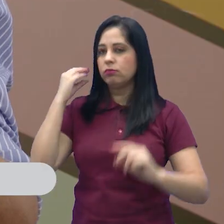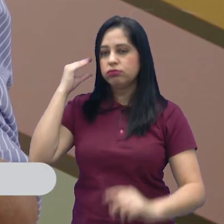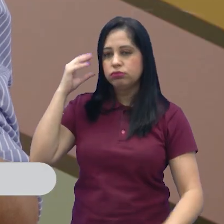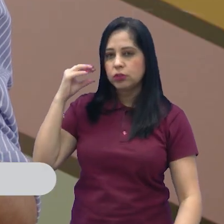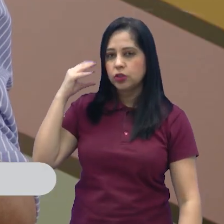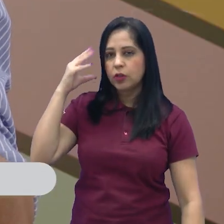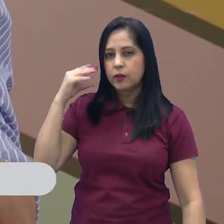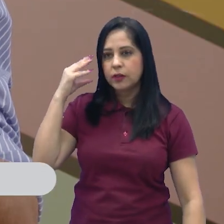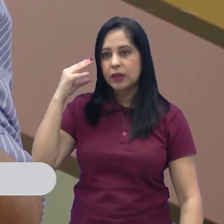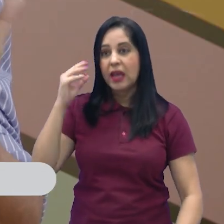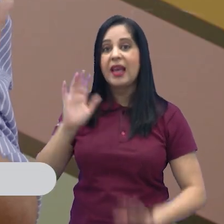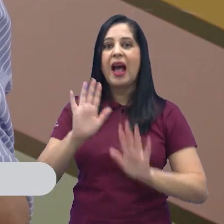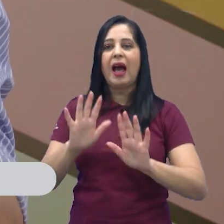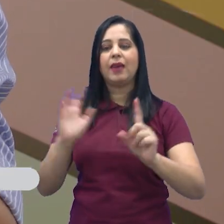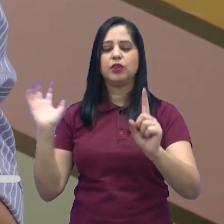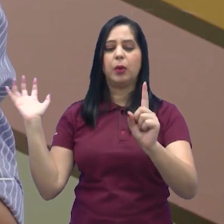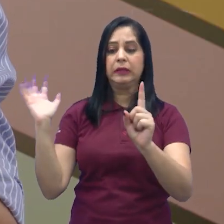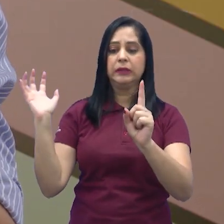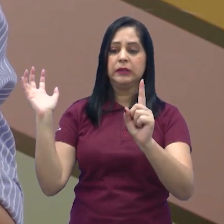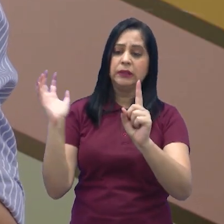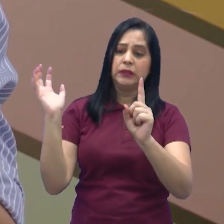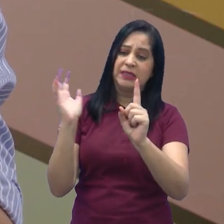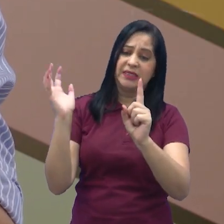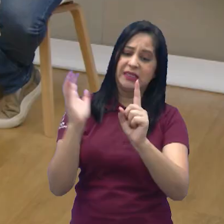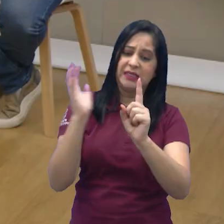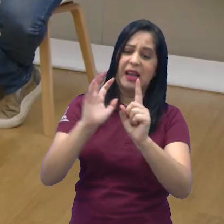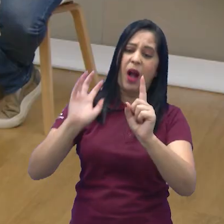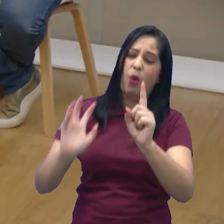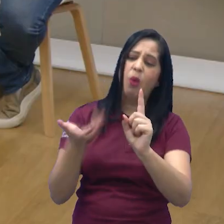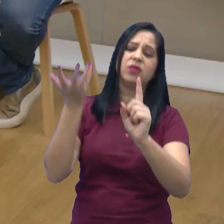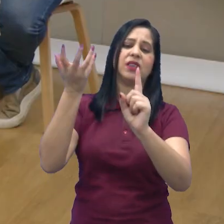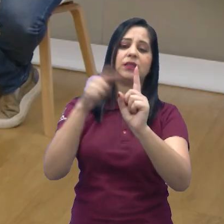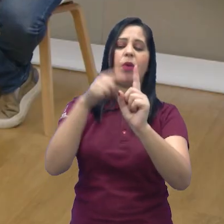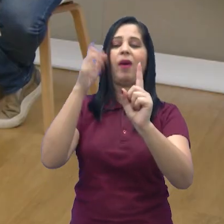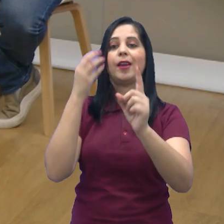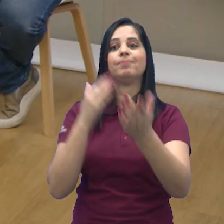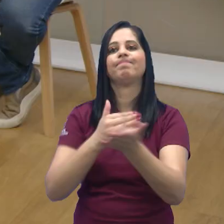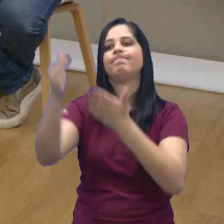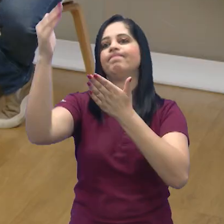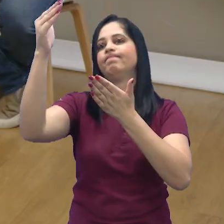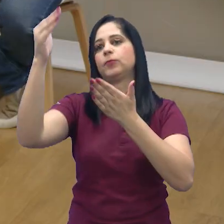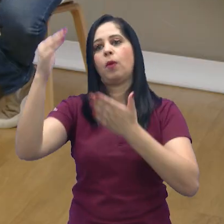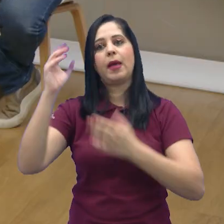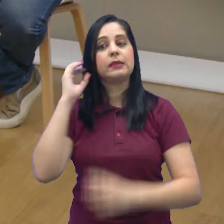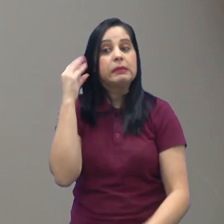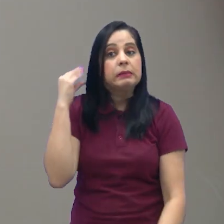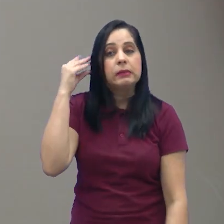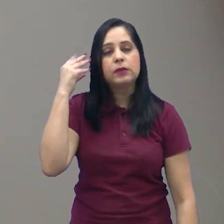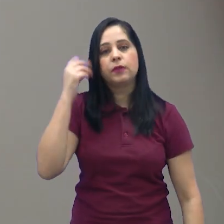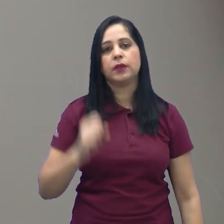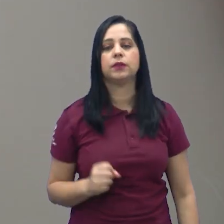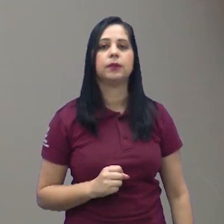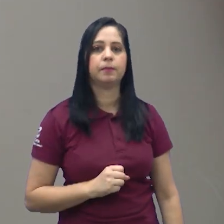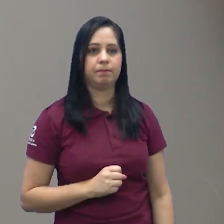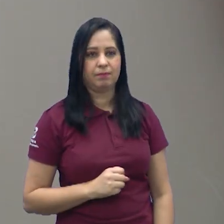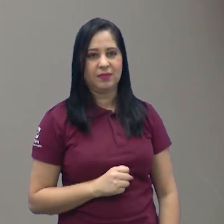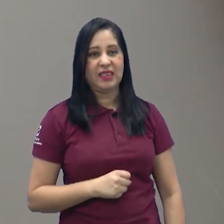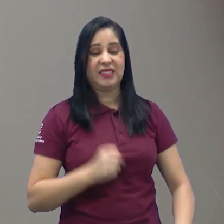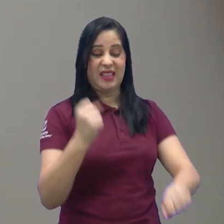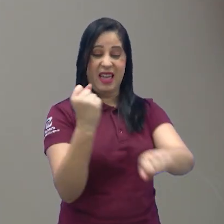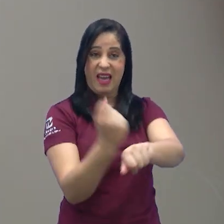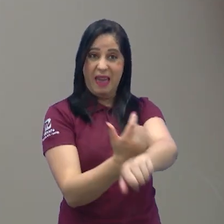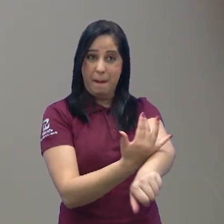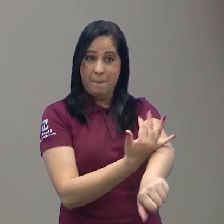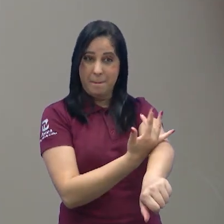coisas externas podem desencadear. Entendi. E eu imagino também que o impacto emocional na vida